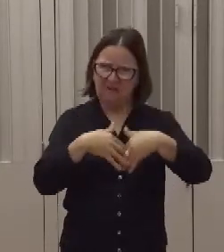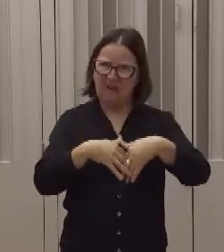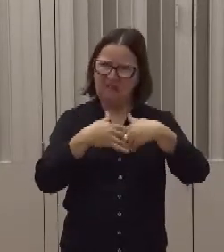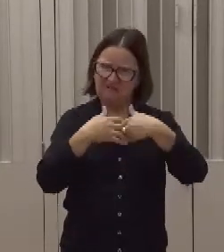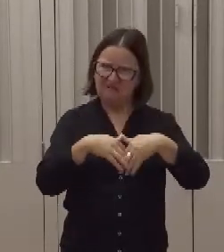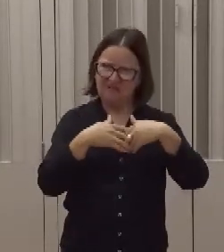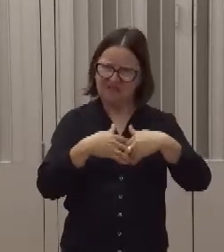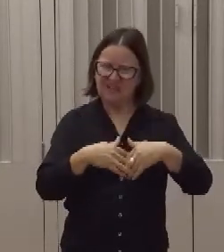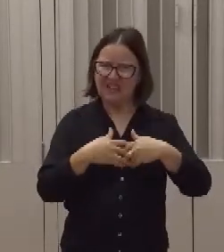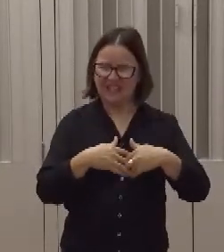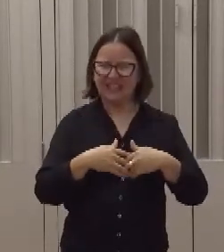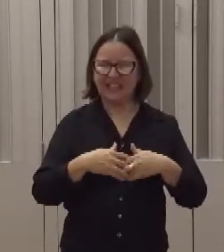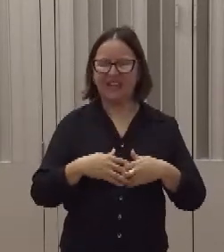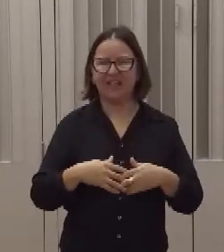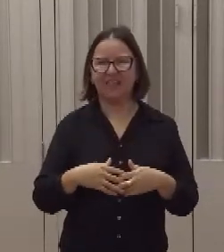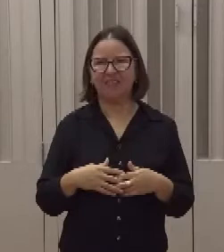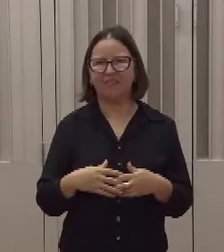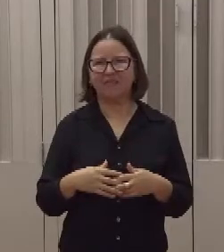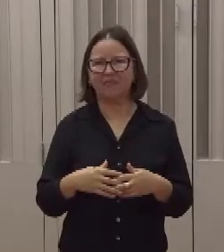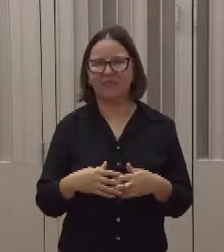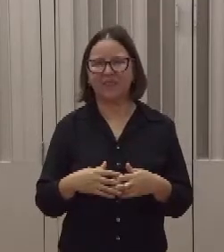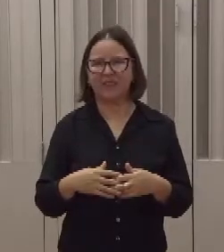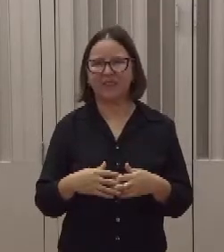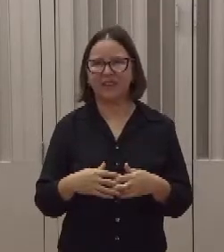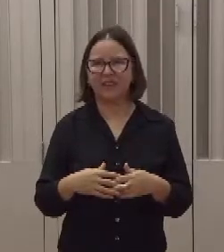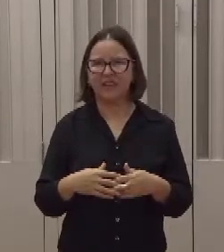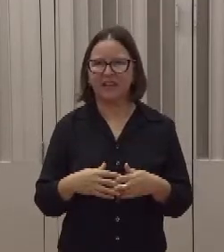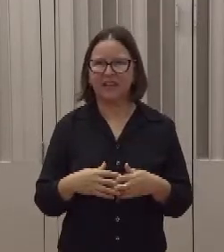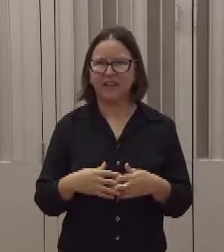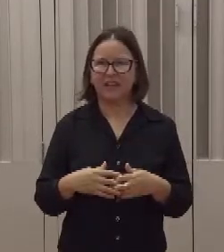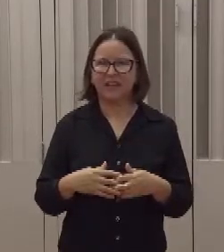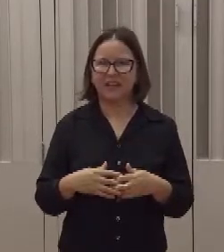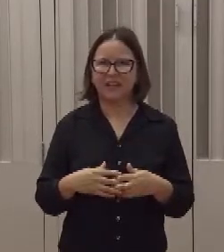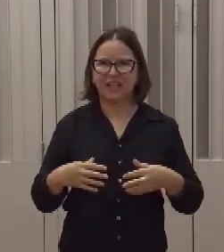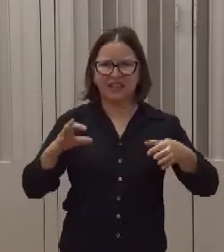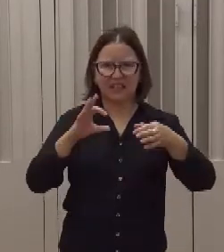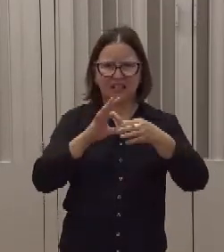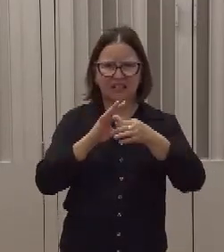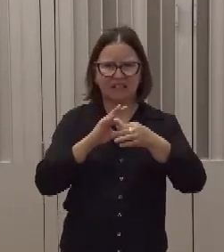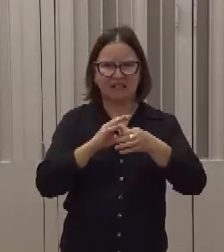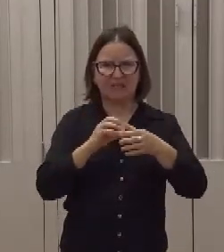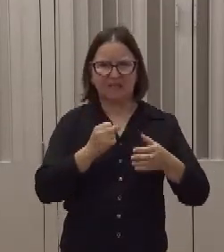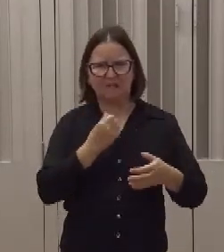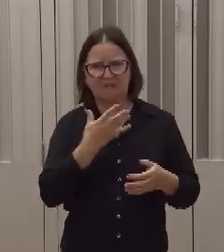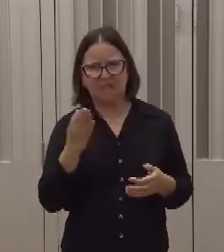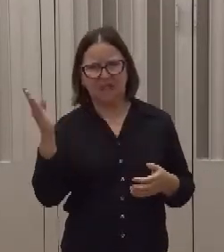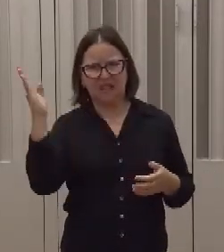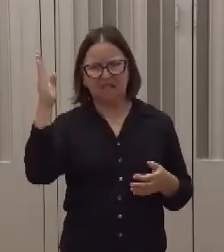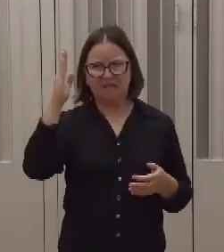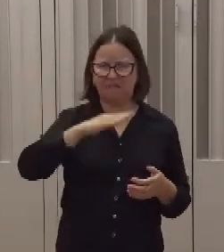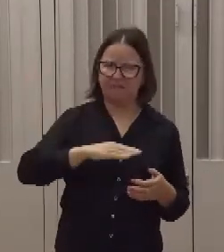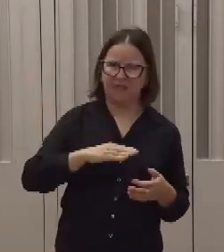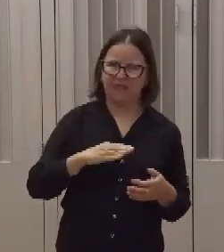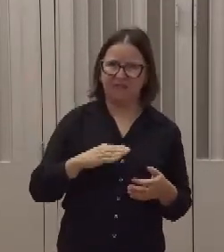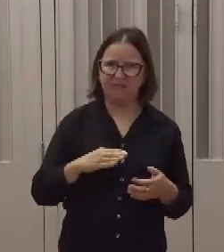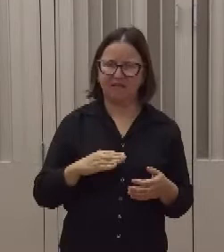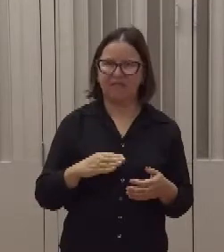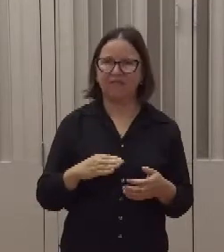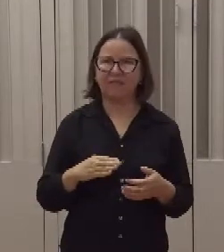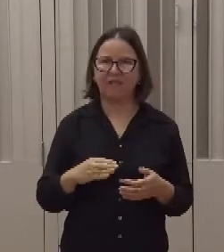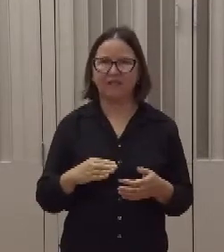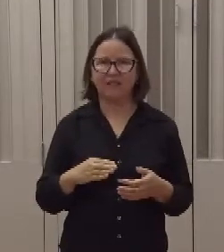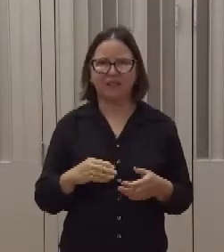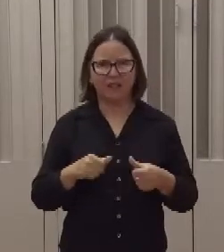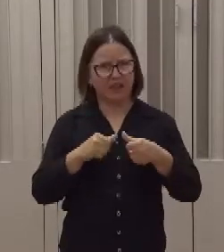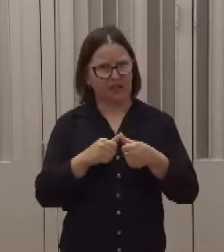vincula o bem e o mal, respectivamente, a cada uma dessas esferas da realidade. Esse dualismo é estranho